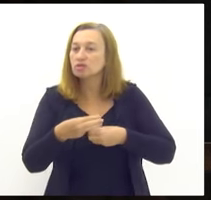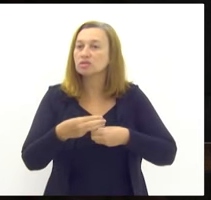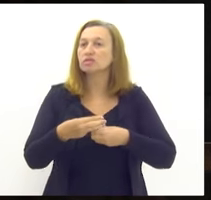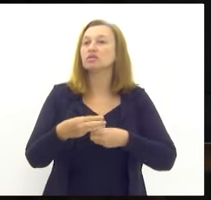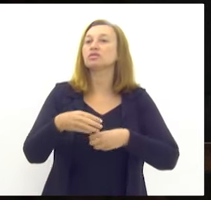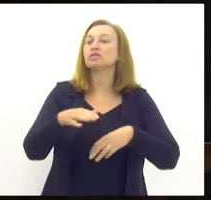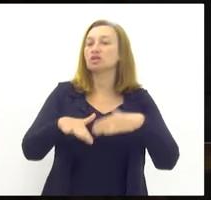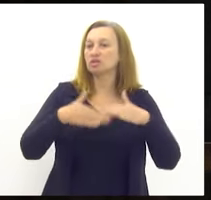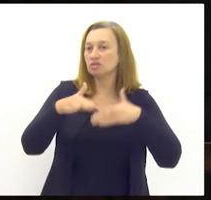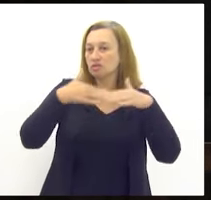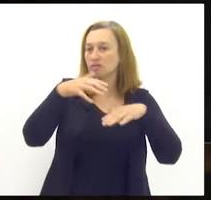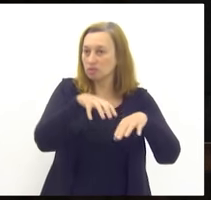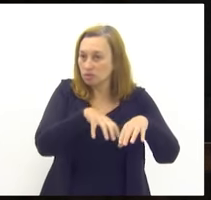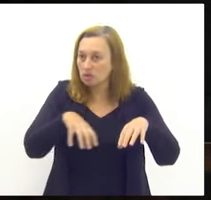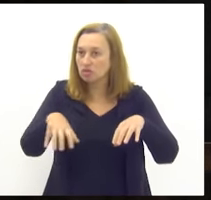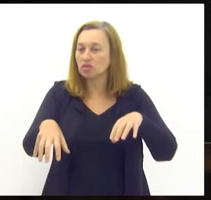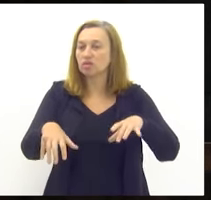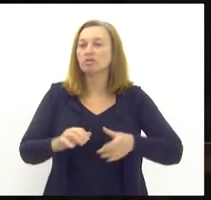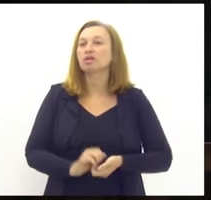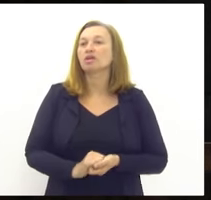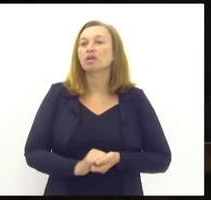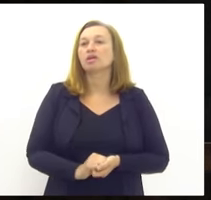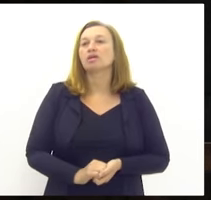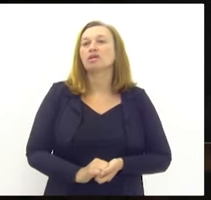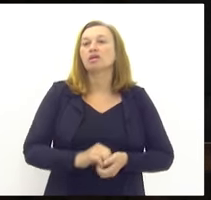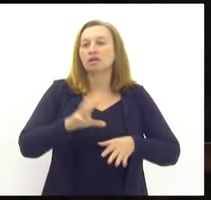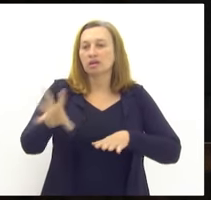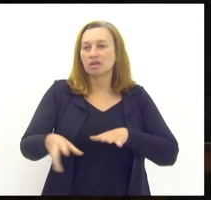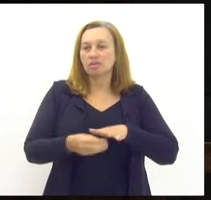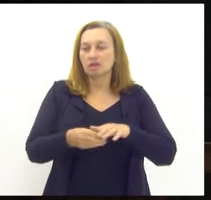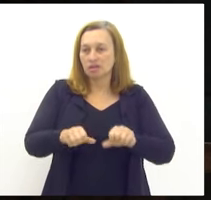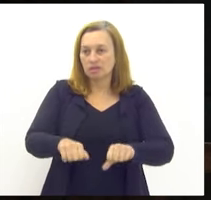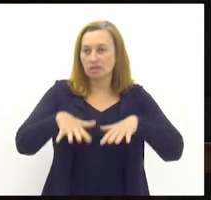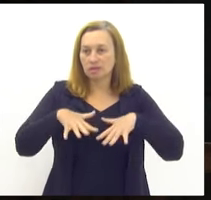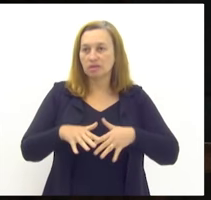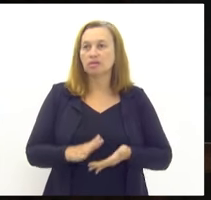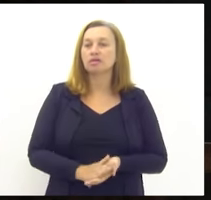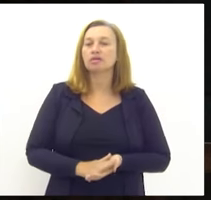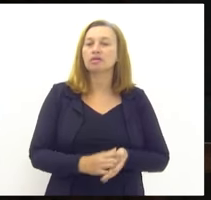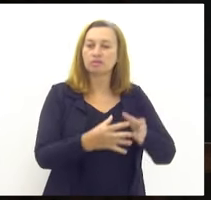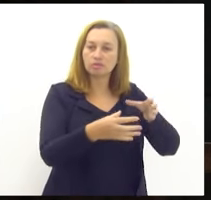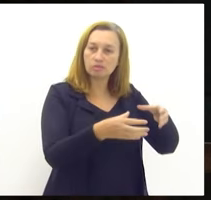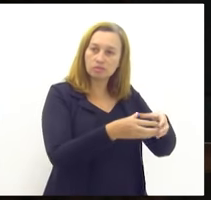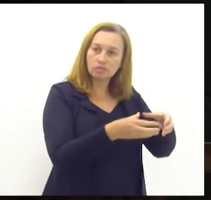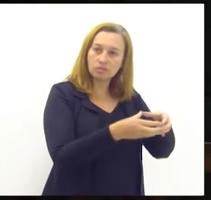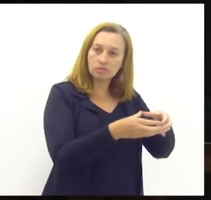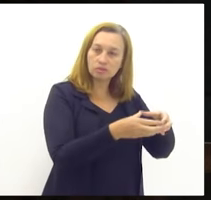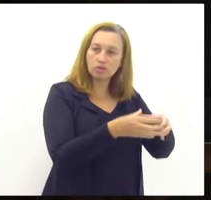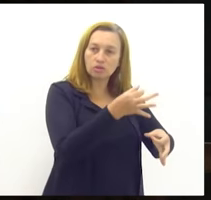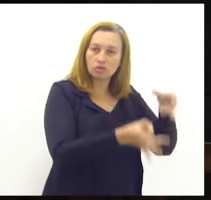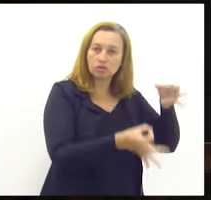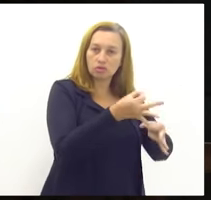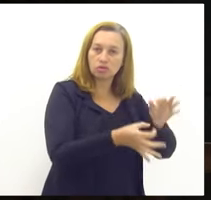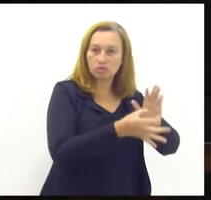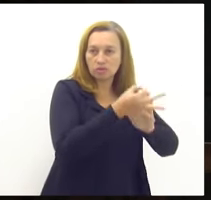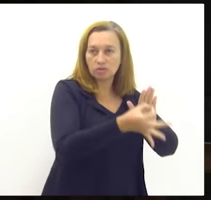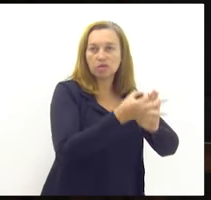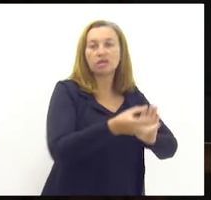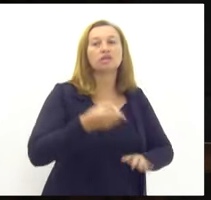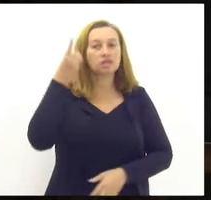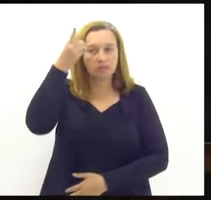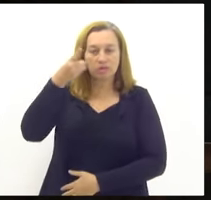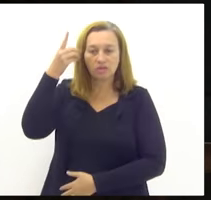de desenvolvimento Regional as emendas de plenário para emitir parecer pela comissão de constituição e justiça Deputado